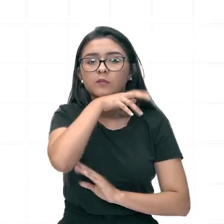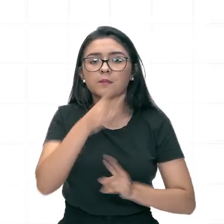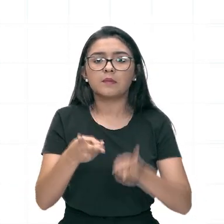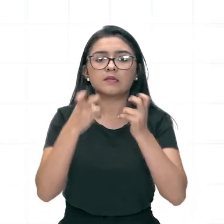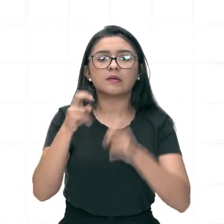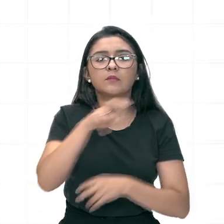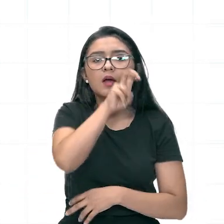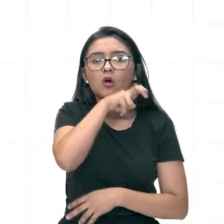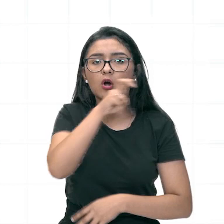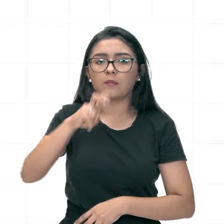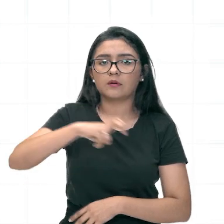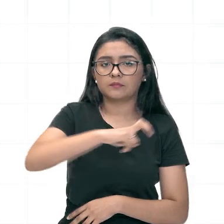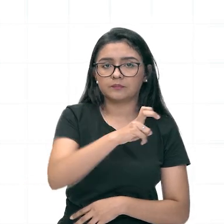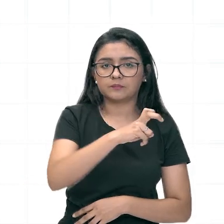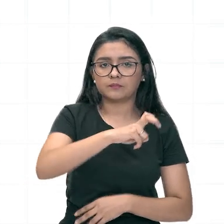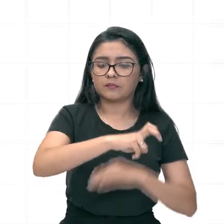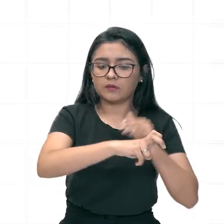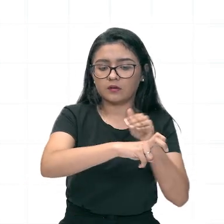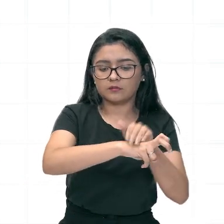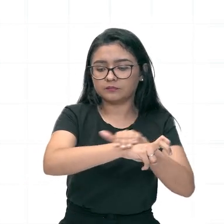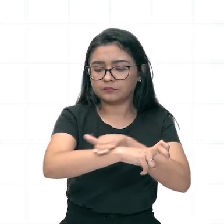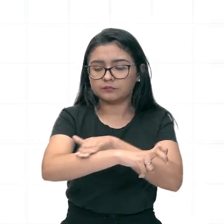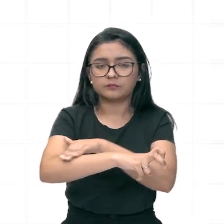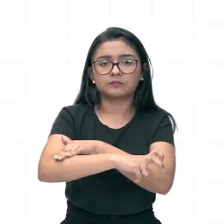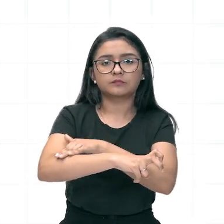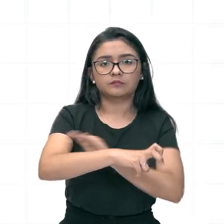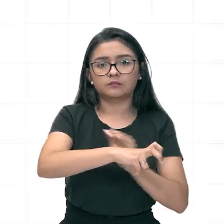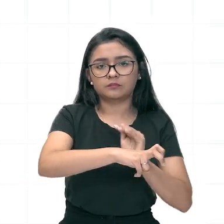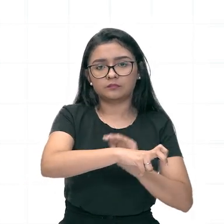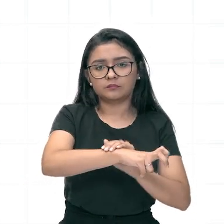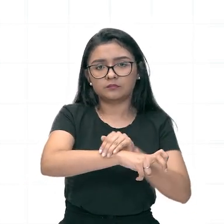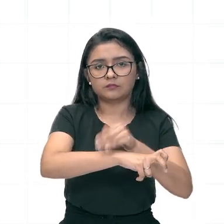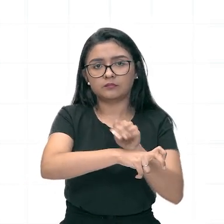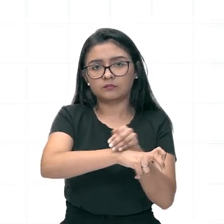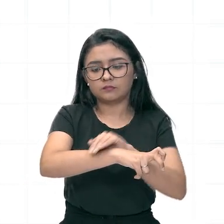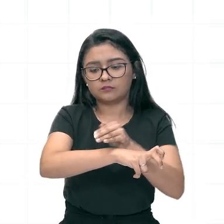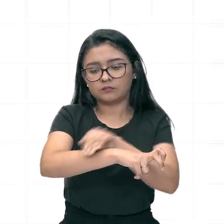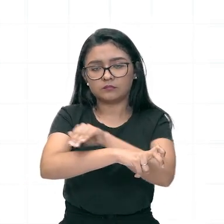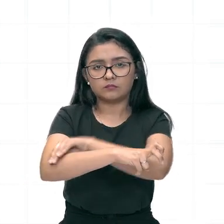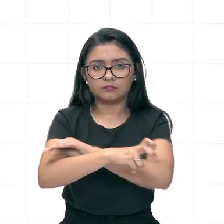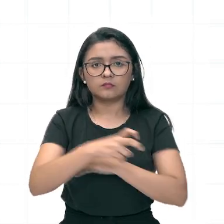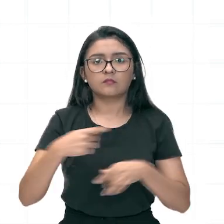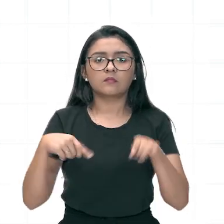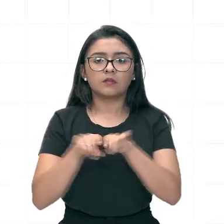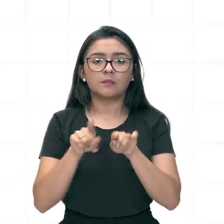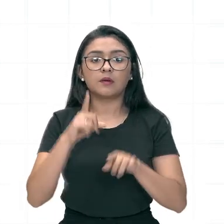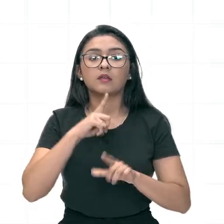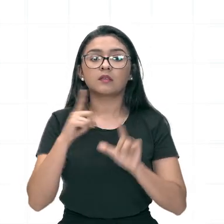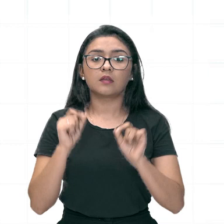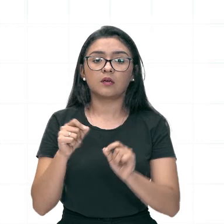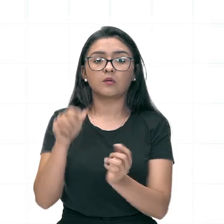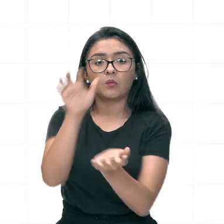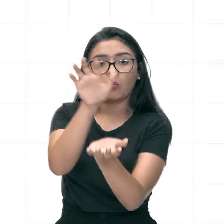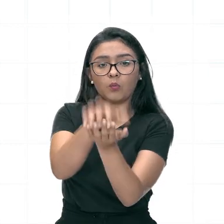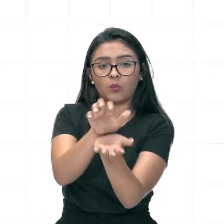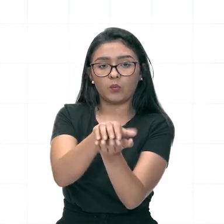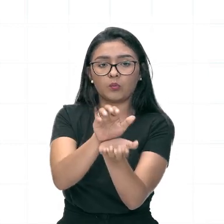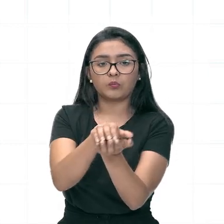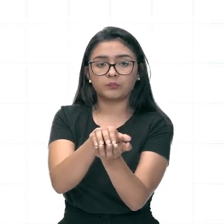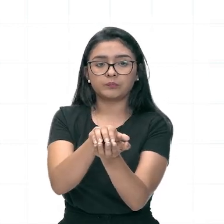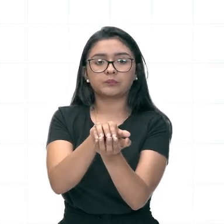consegue visualizar, o corpo da cobra, né, vai ser todo revestido por escamas. Temos também o crocodília,